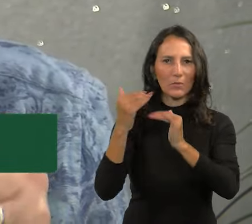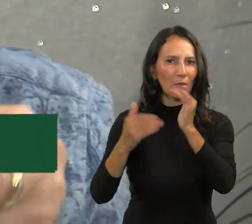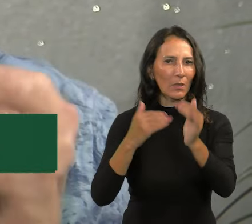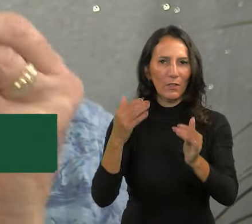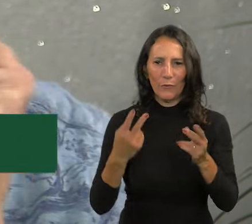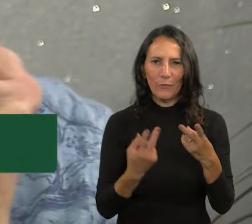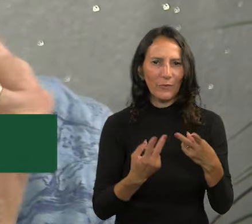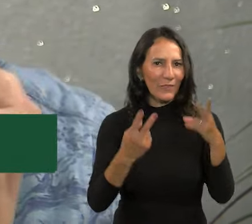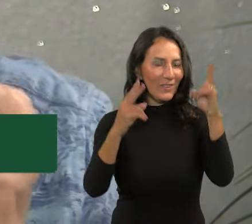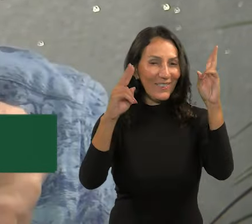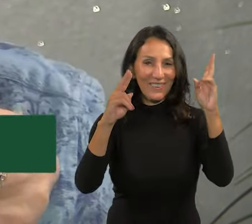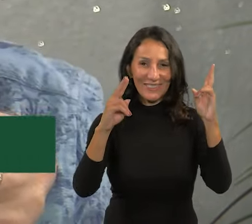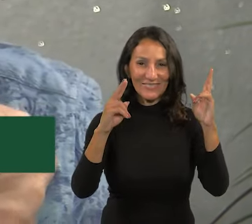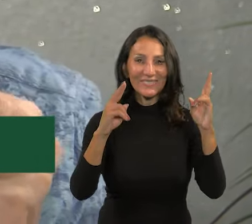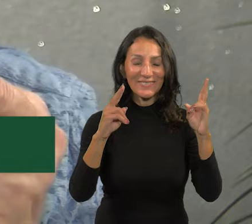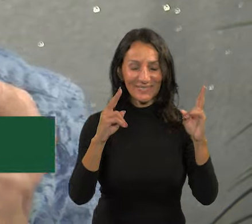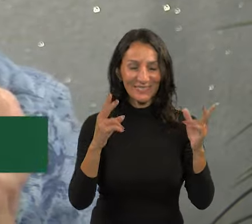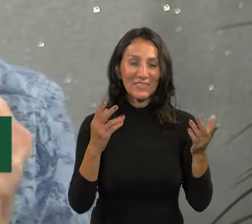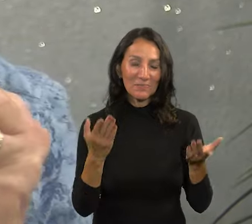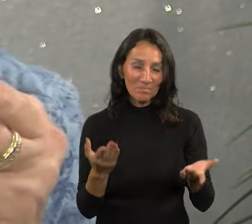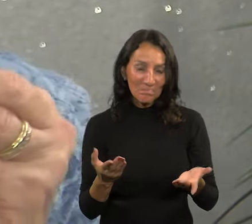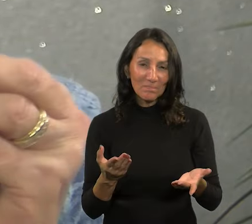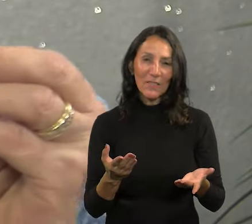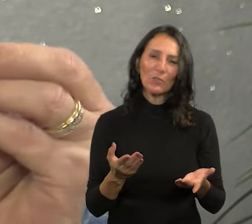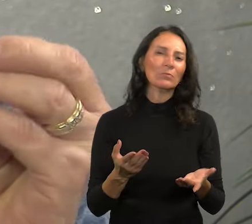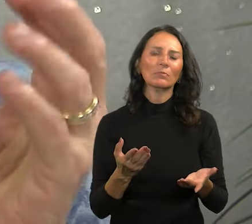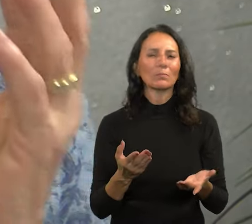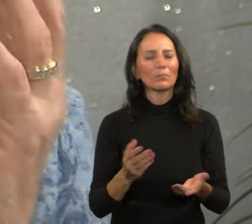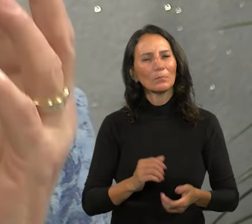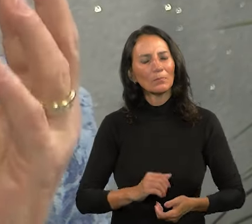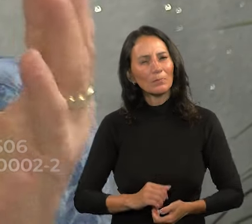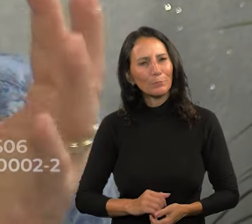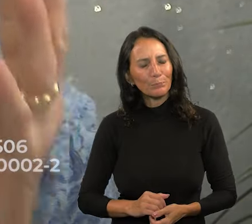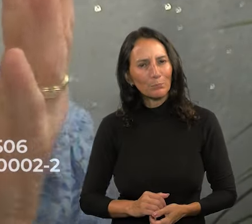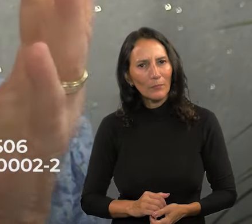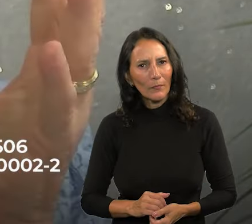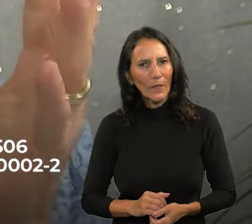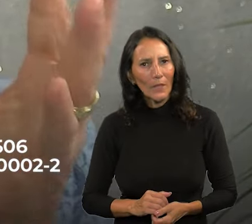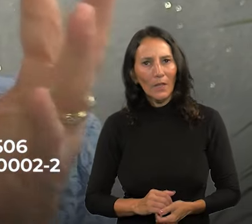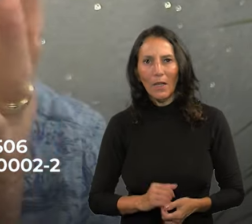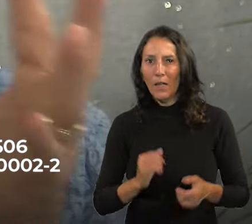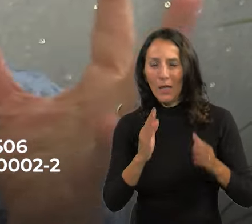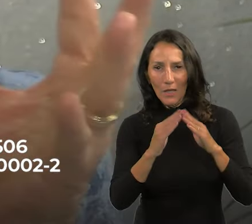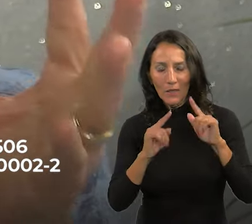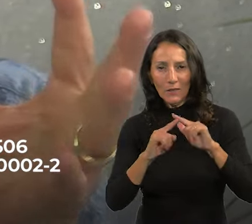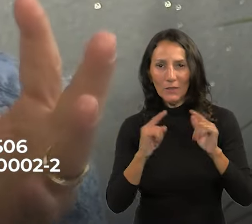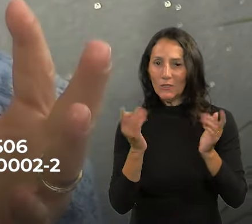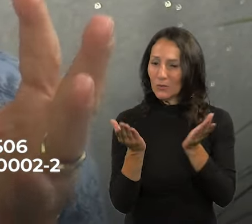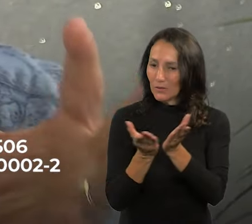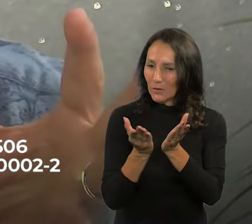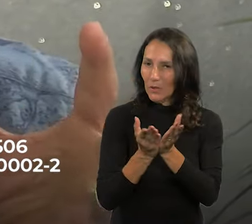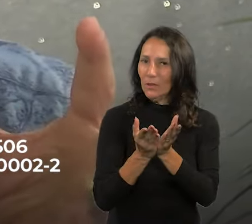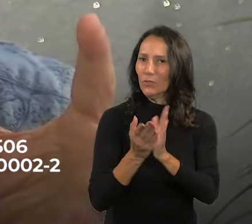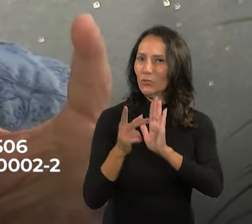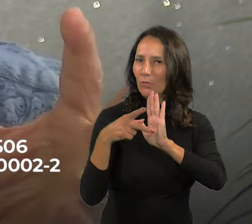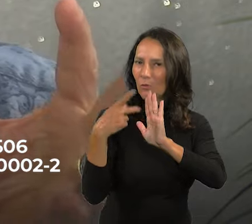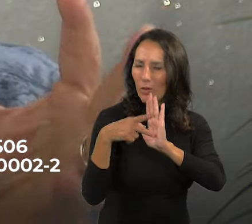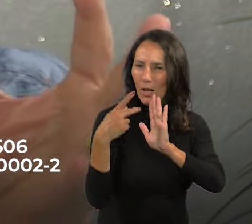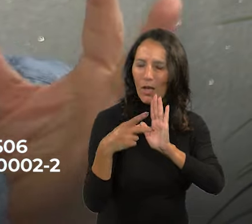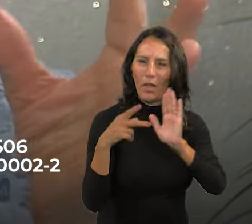vitória. Está aí o motivo em que as igrejas evangélicas falam tanto de